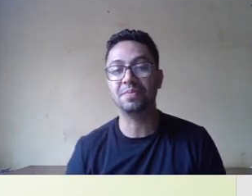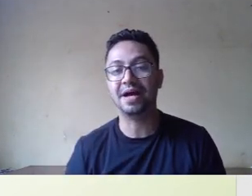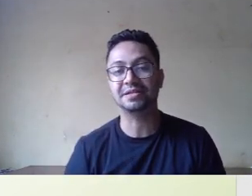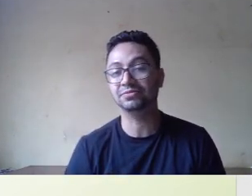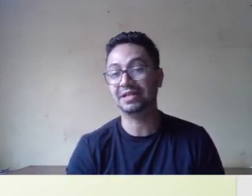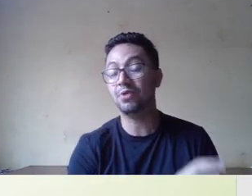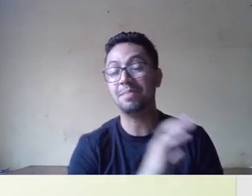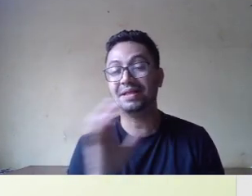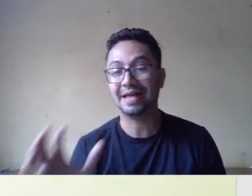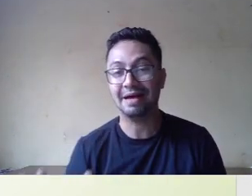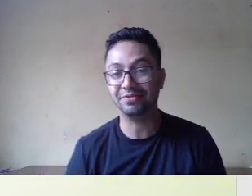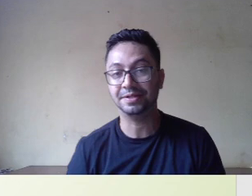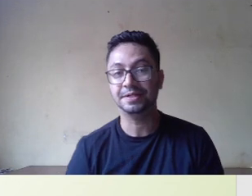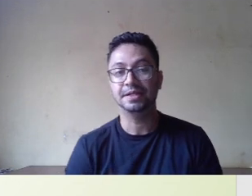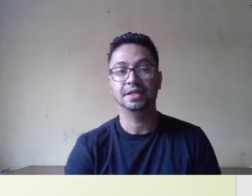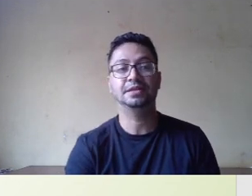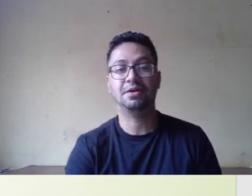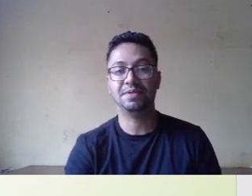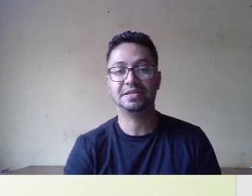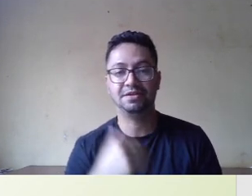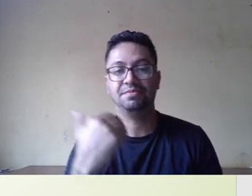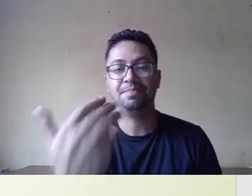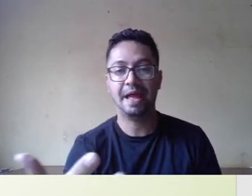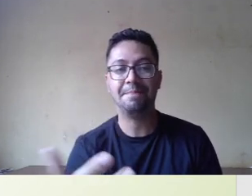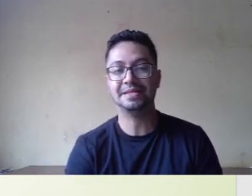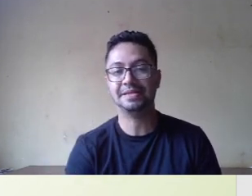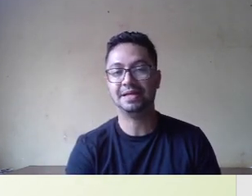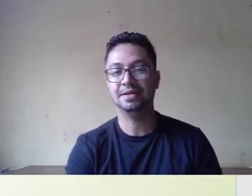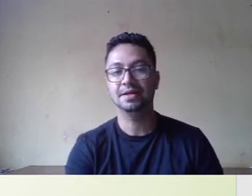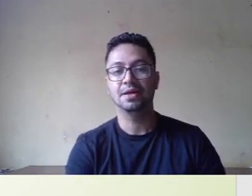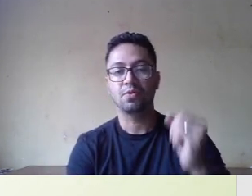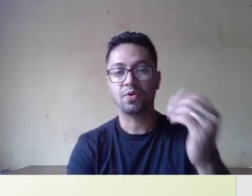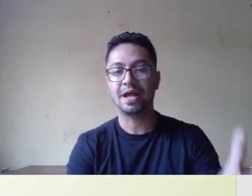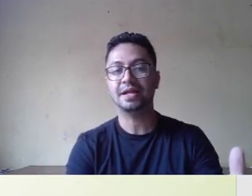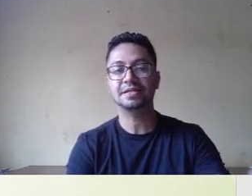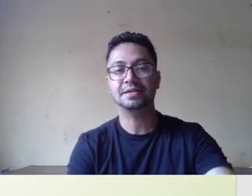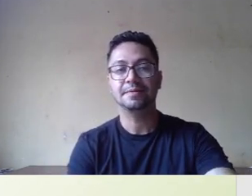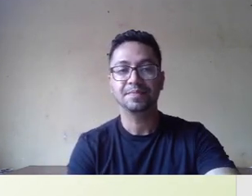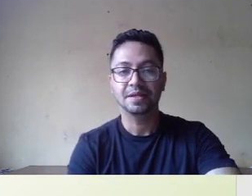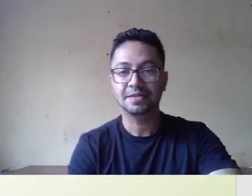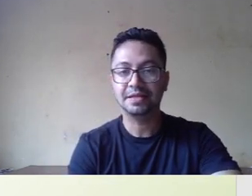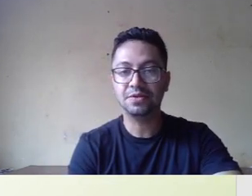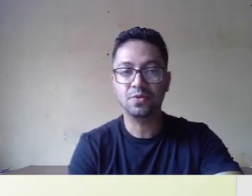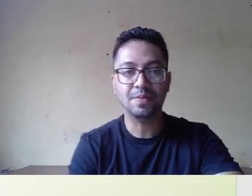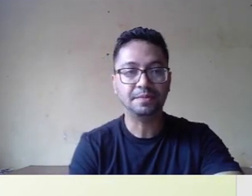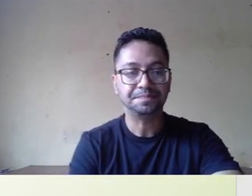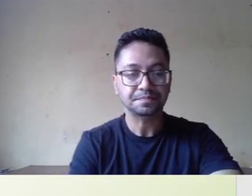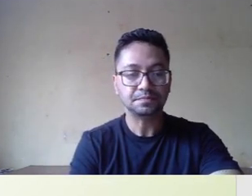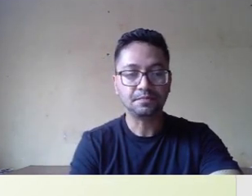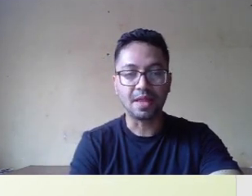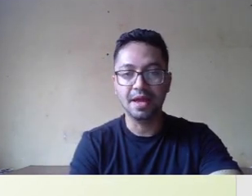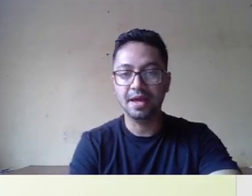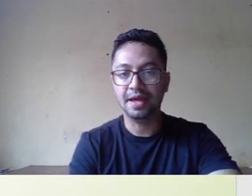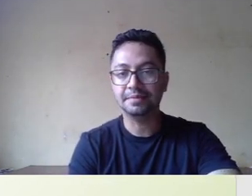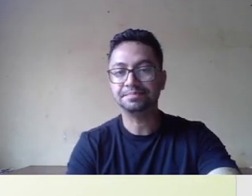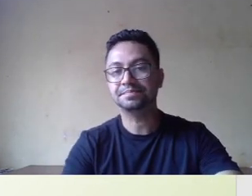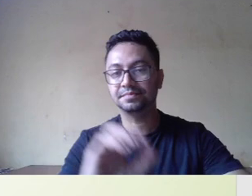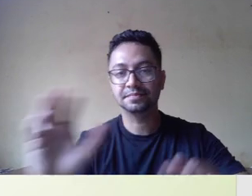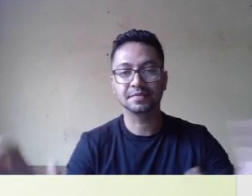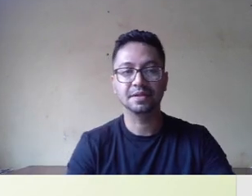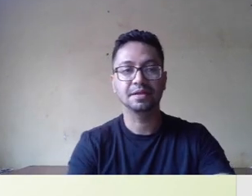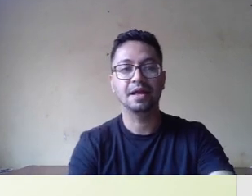expressão idiomática, não tem nenhuma metáfora. Então a mensagem é passada com clareza, sem nenhuma